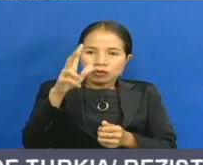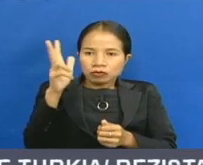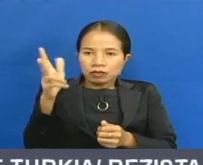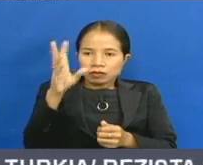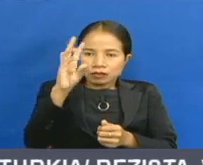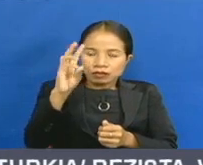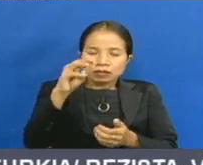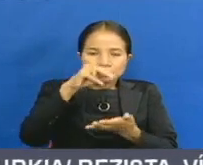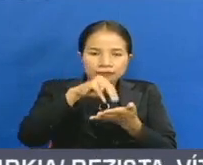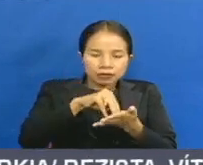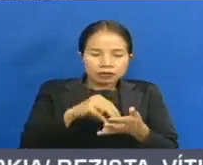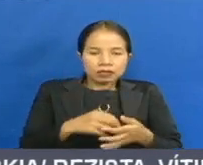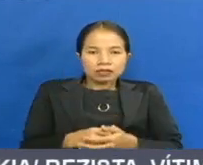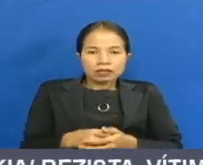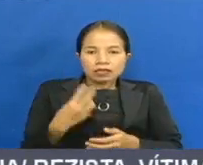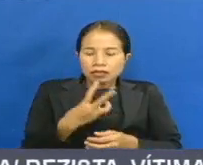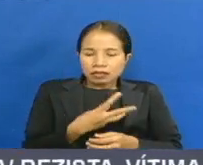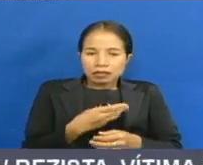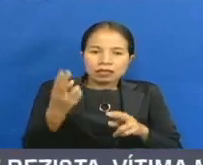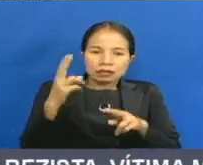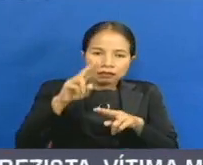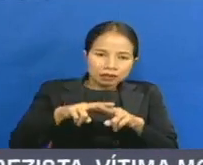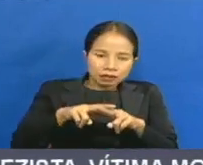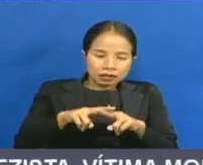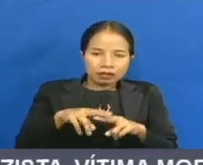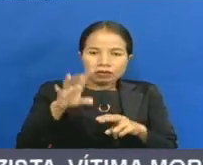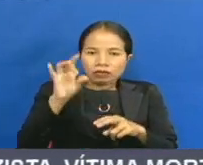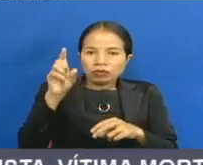8.36 milhões. Então, ita aumenta tan